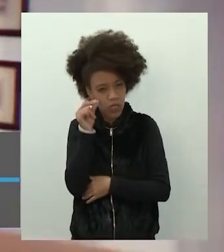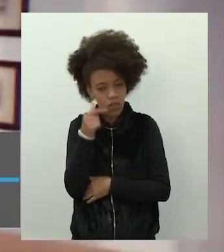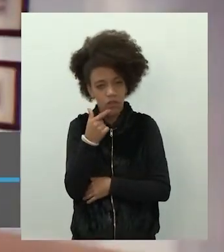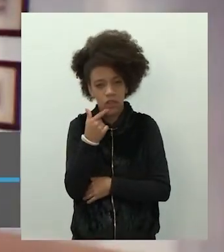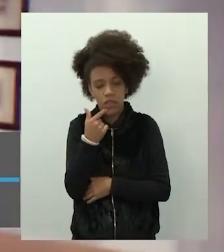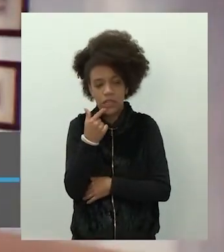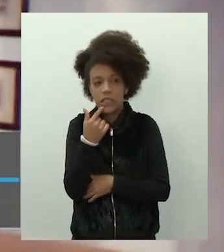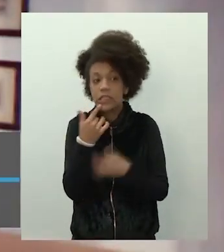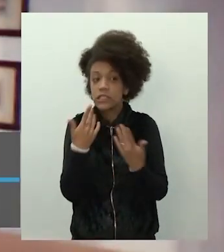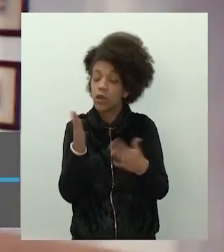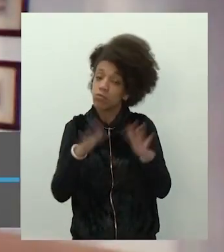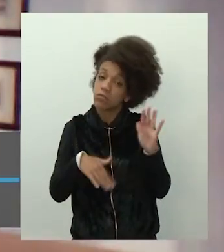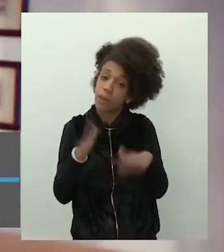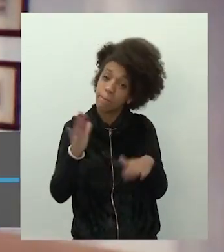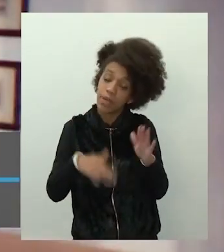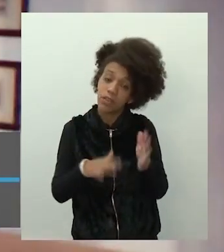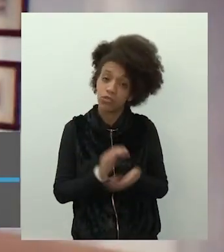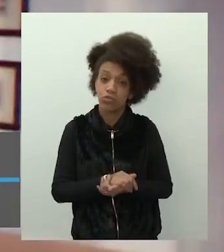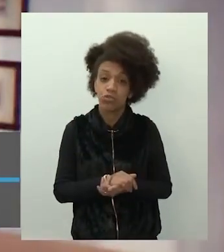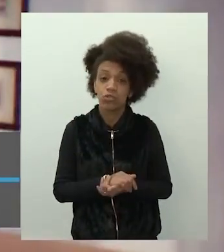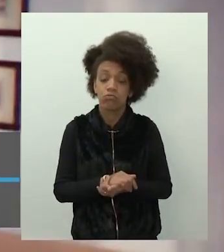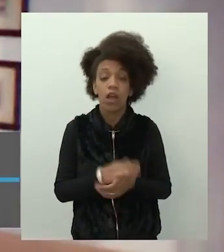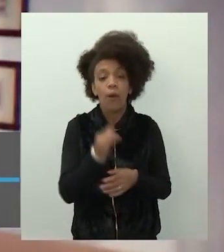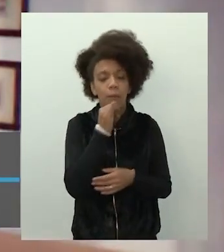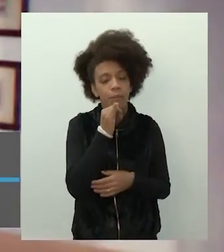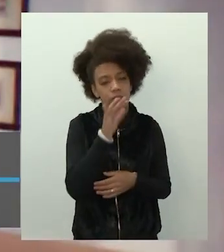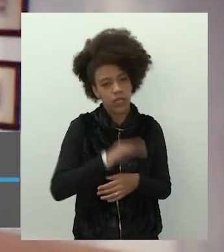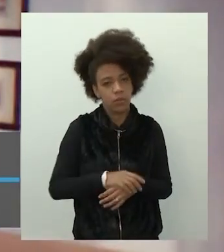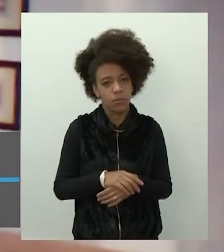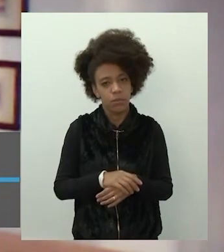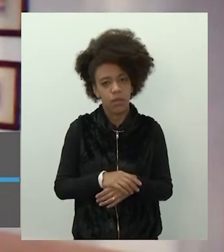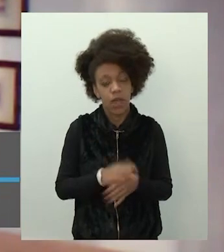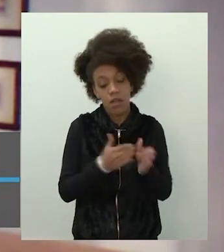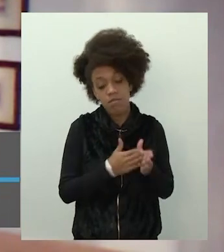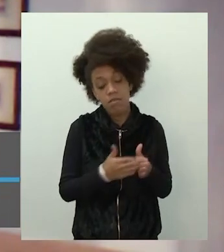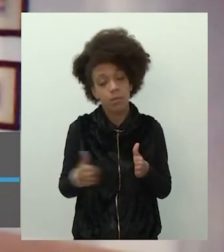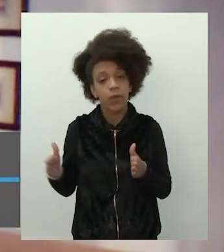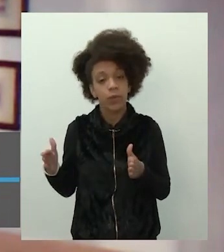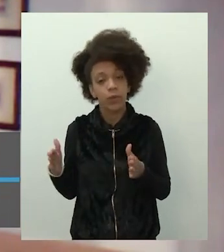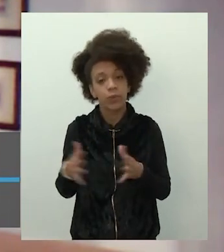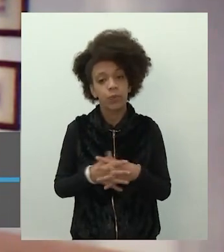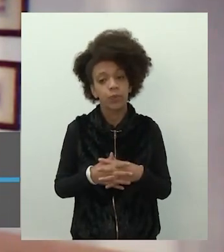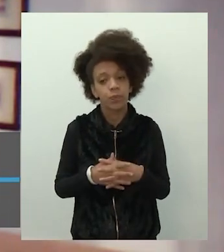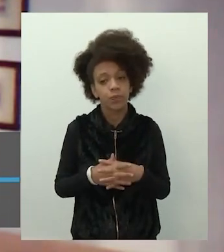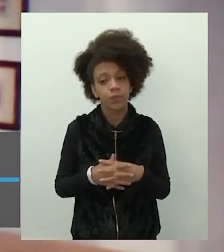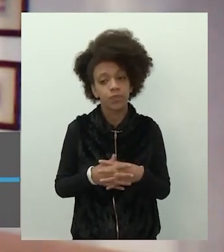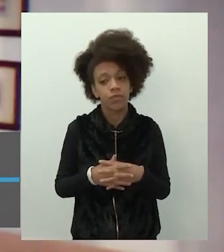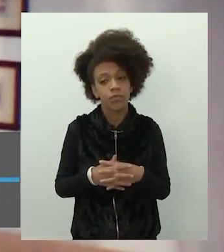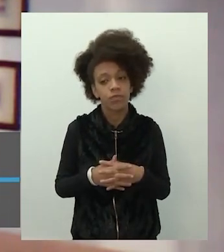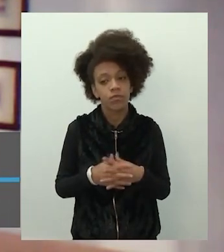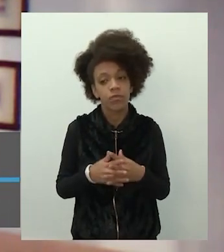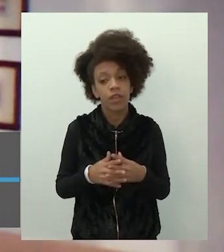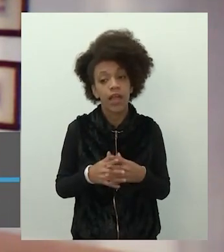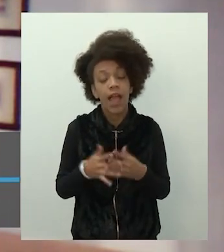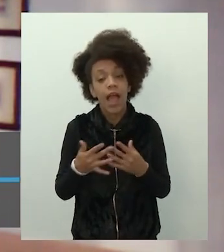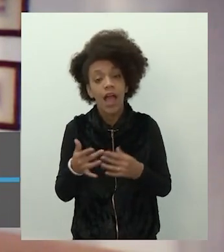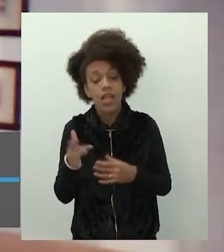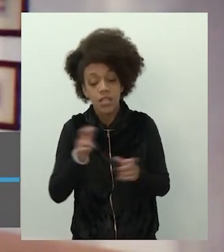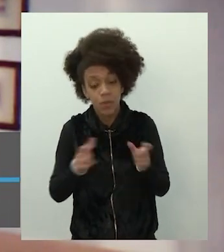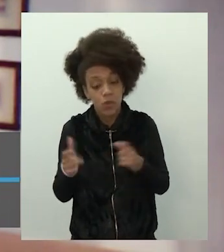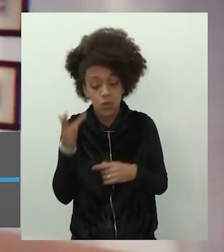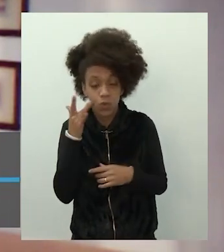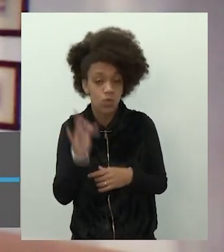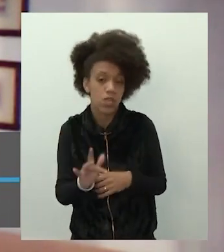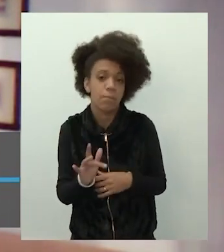Então, depende, né? Por exemplo, nesta época, acho que quem não sabia mexer